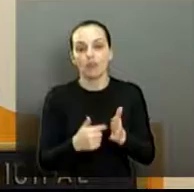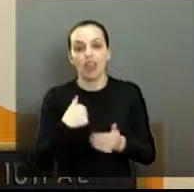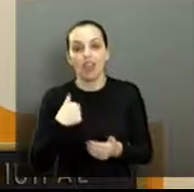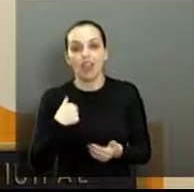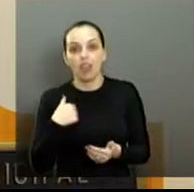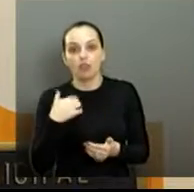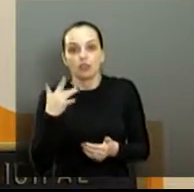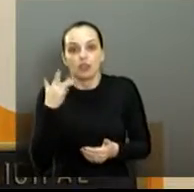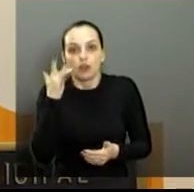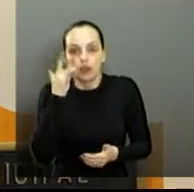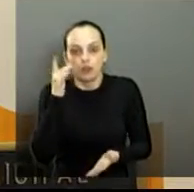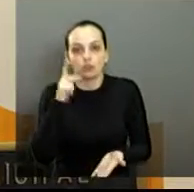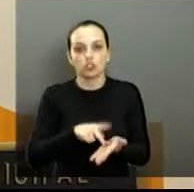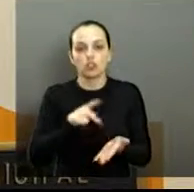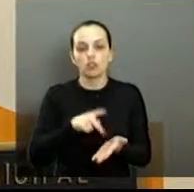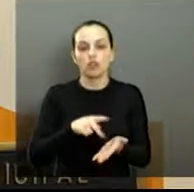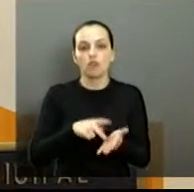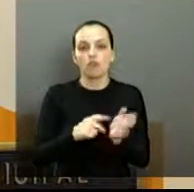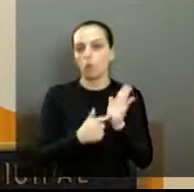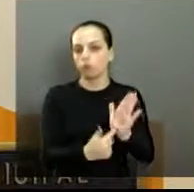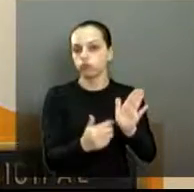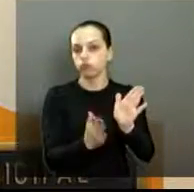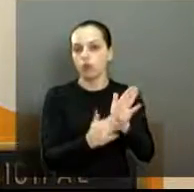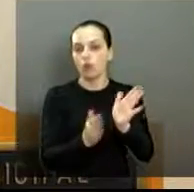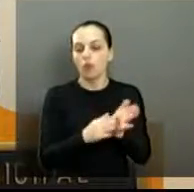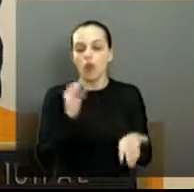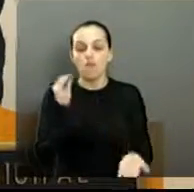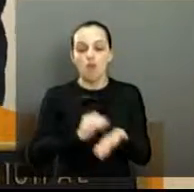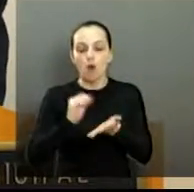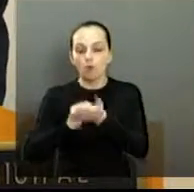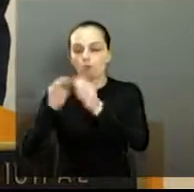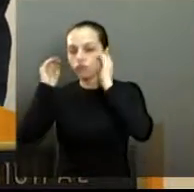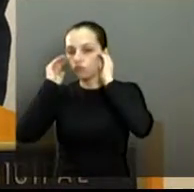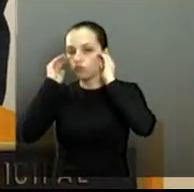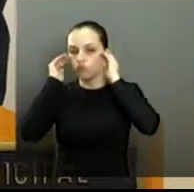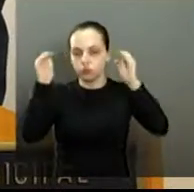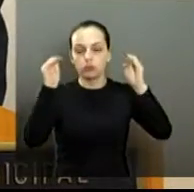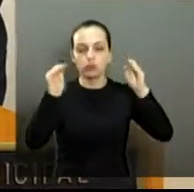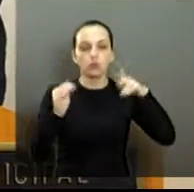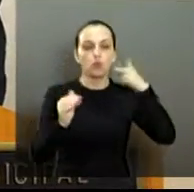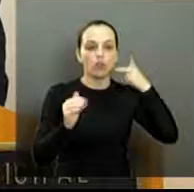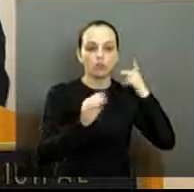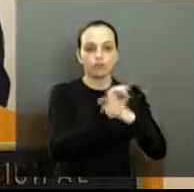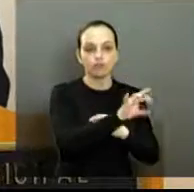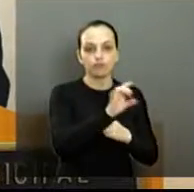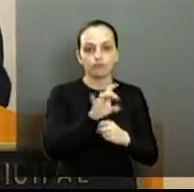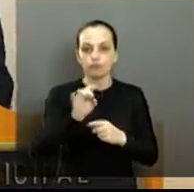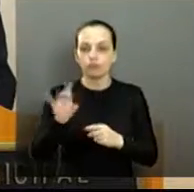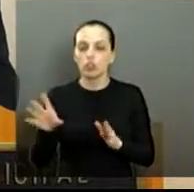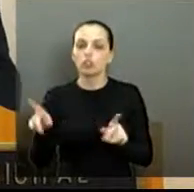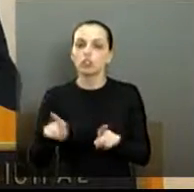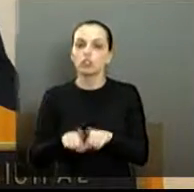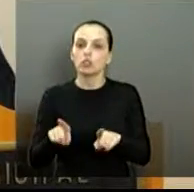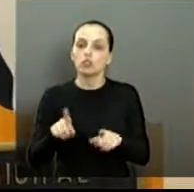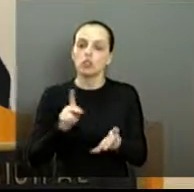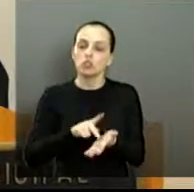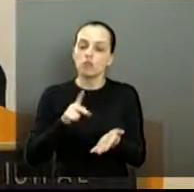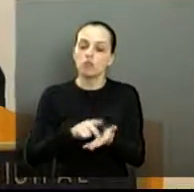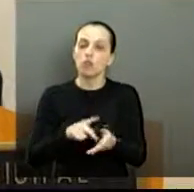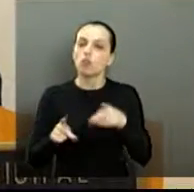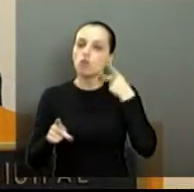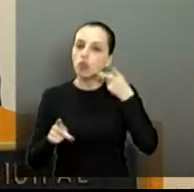realmente com essa falta de consideração com os pares desta casa que são vereadores titulares